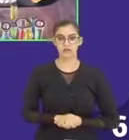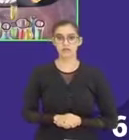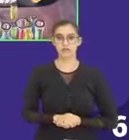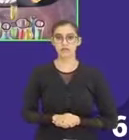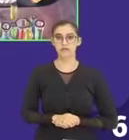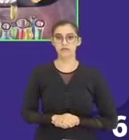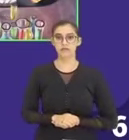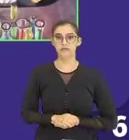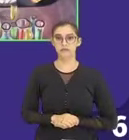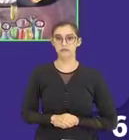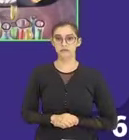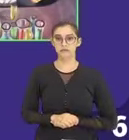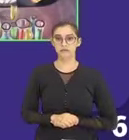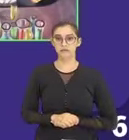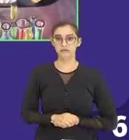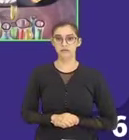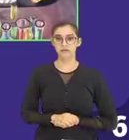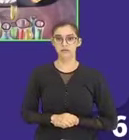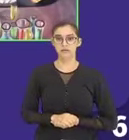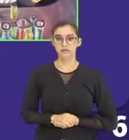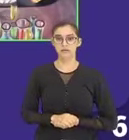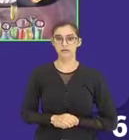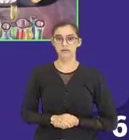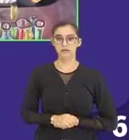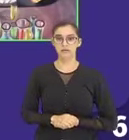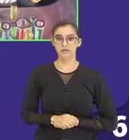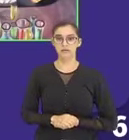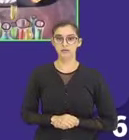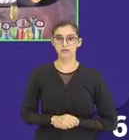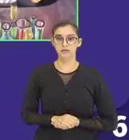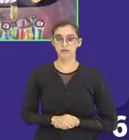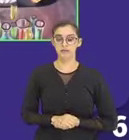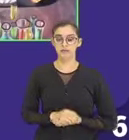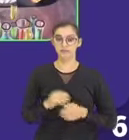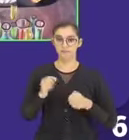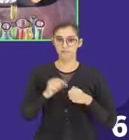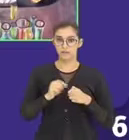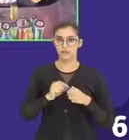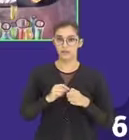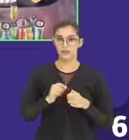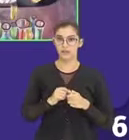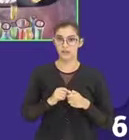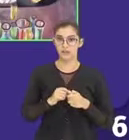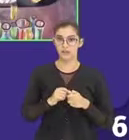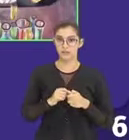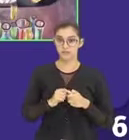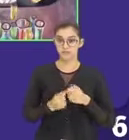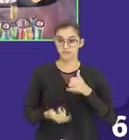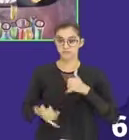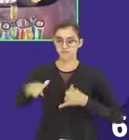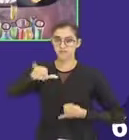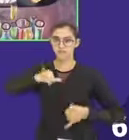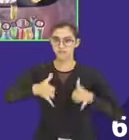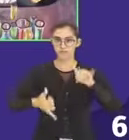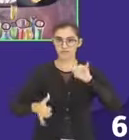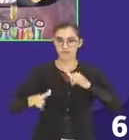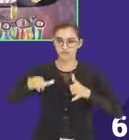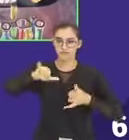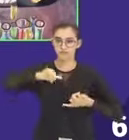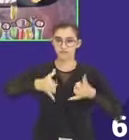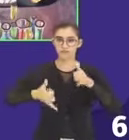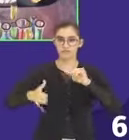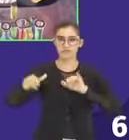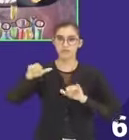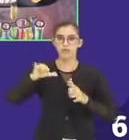Ele pega, então, vai fazer uma experiência. Olha aqui. Hã? E os elementos que ele